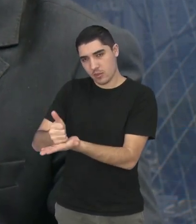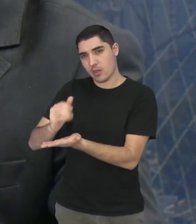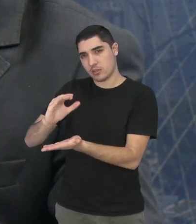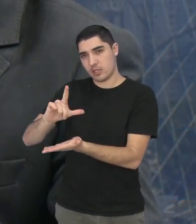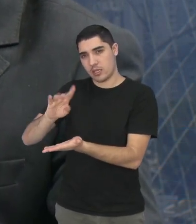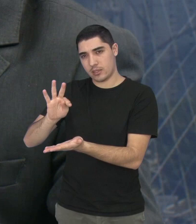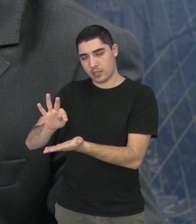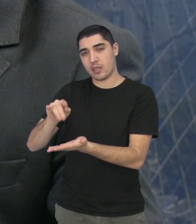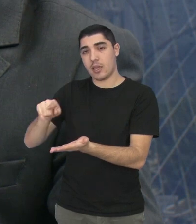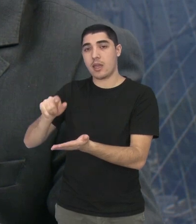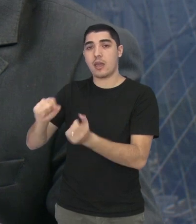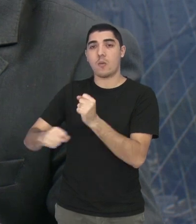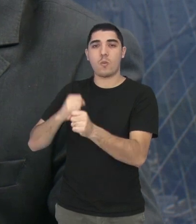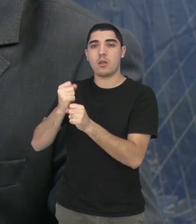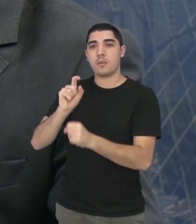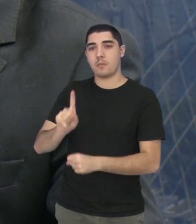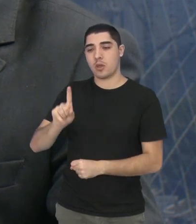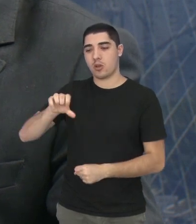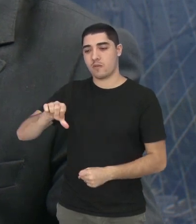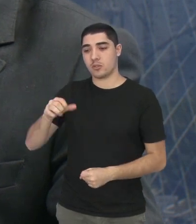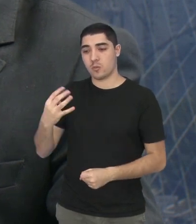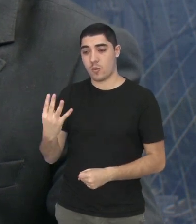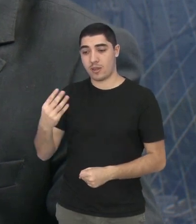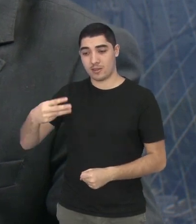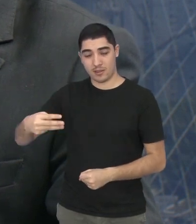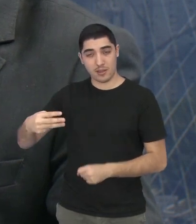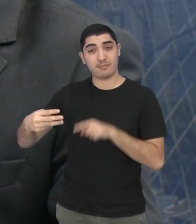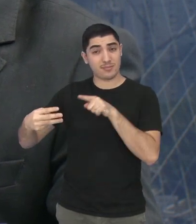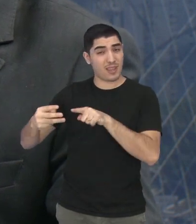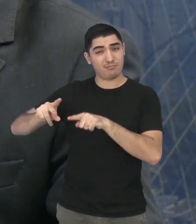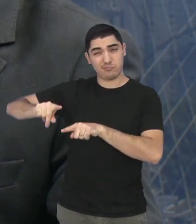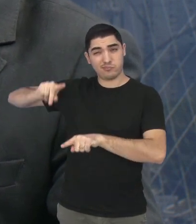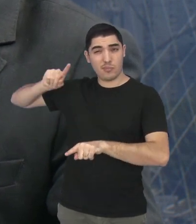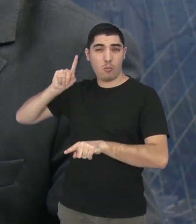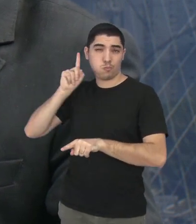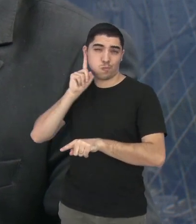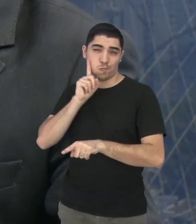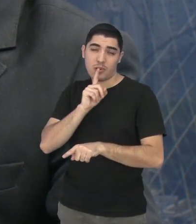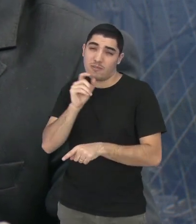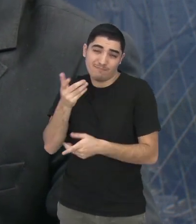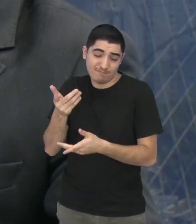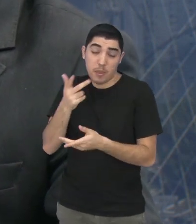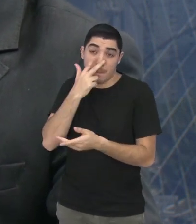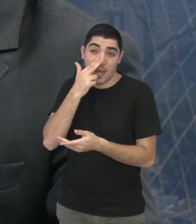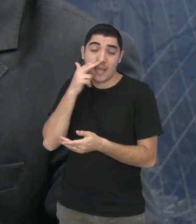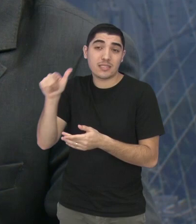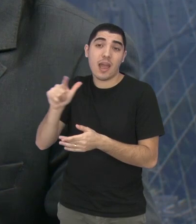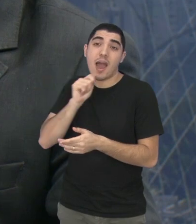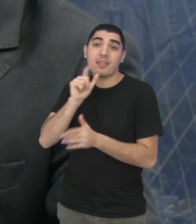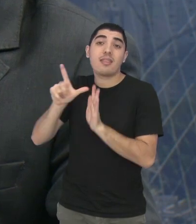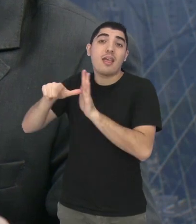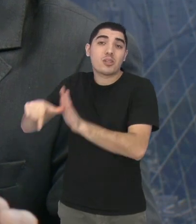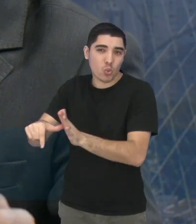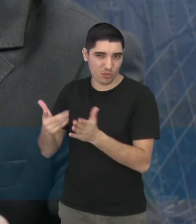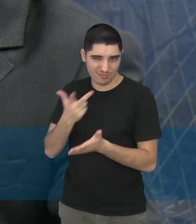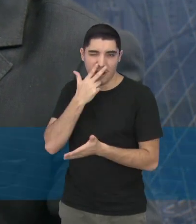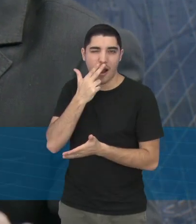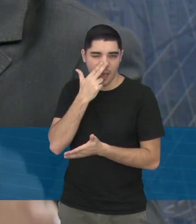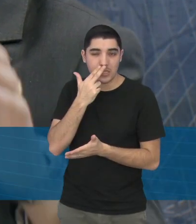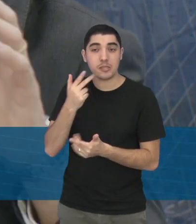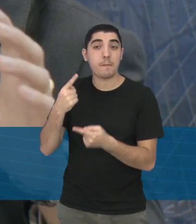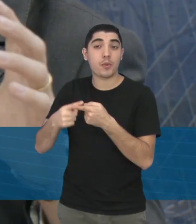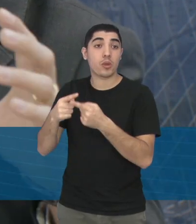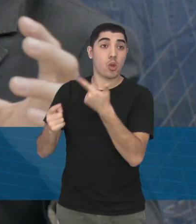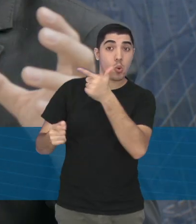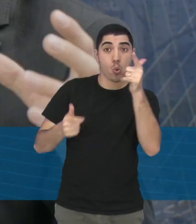1943. Então ela já tem um atraso. Não bastasse a CLT, ela é por si só uma colcha de retalhos, porque ela é uma